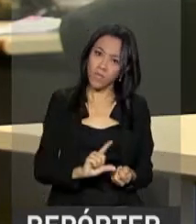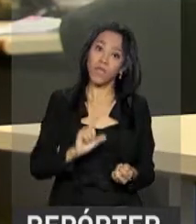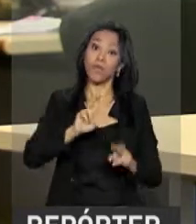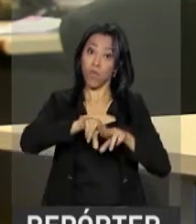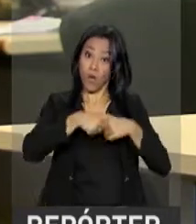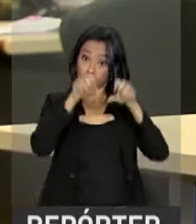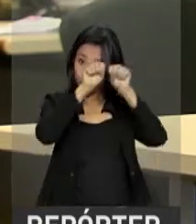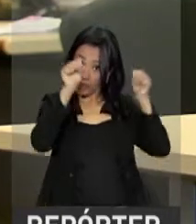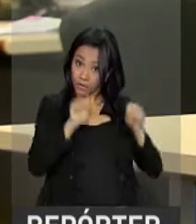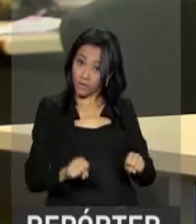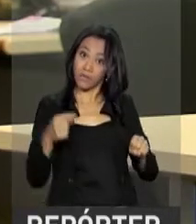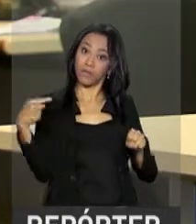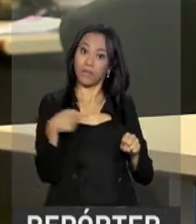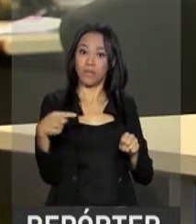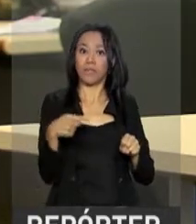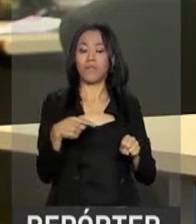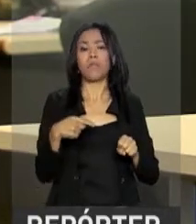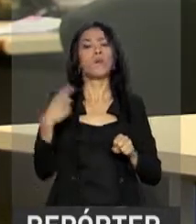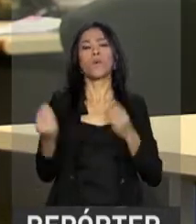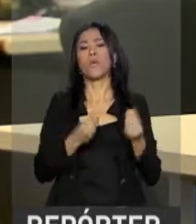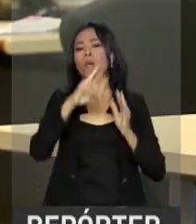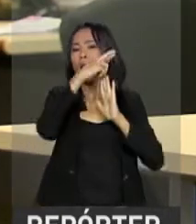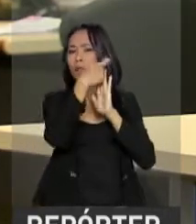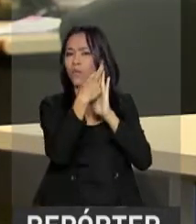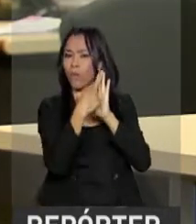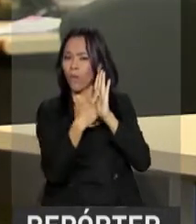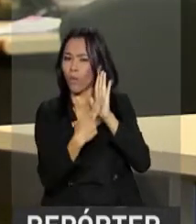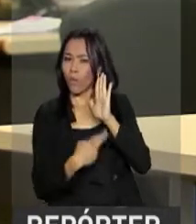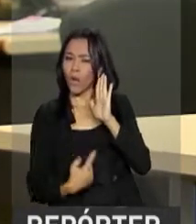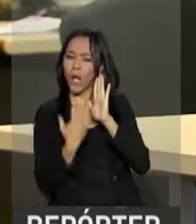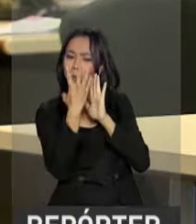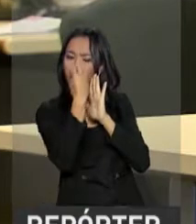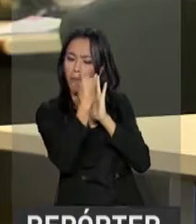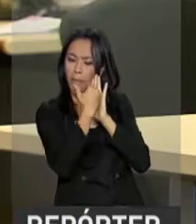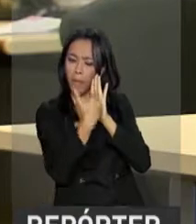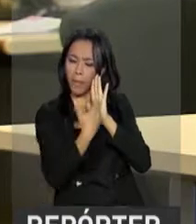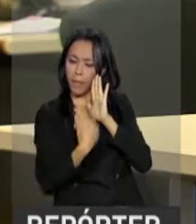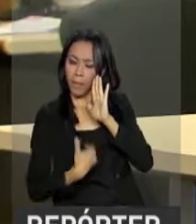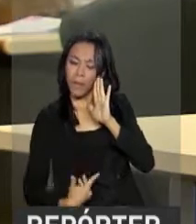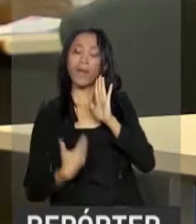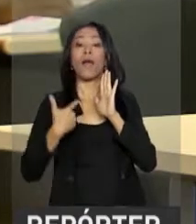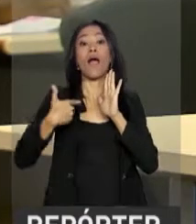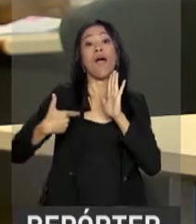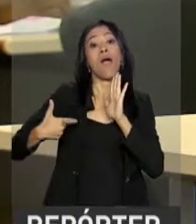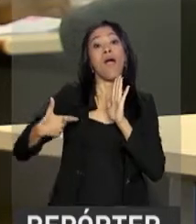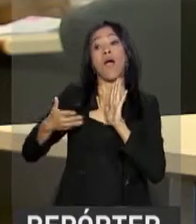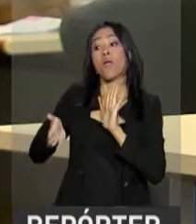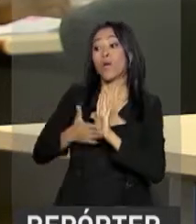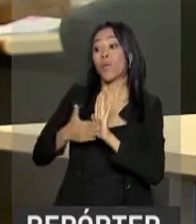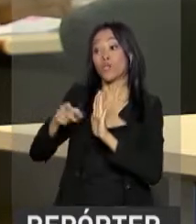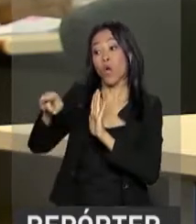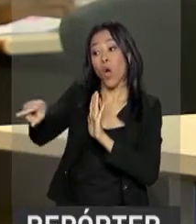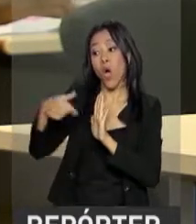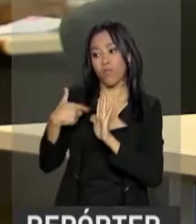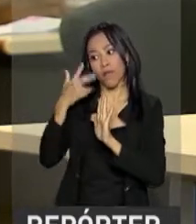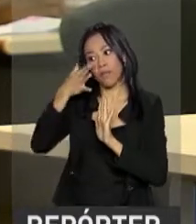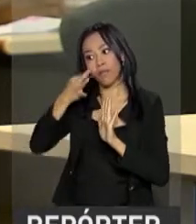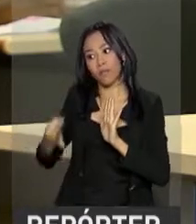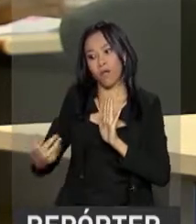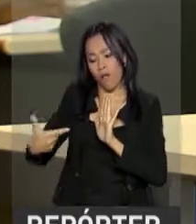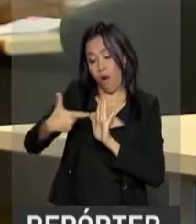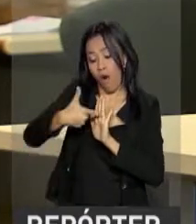sistema de um processo de relatório, a gente integrar um todo e aí sugerir que a área se volte para